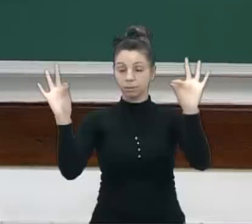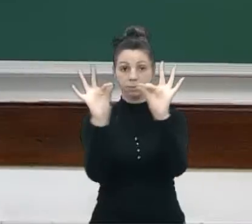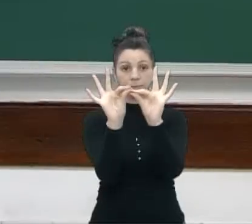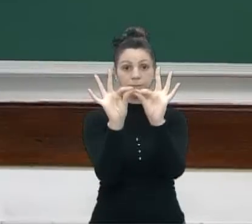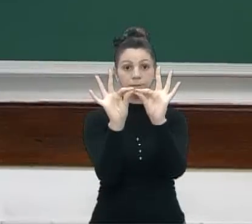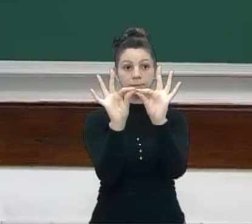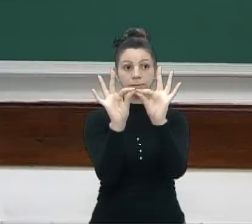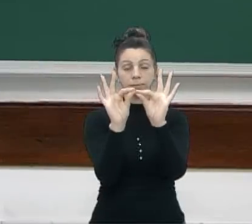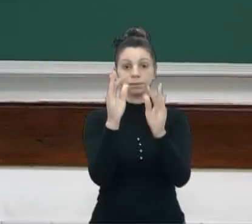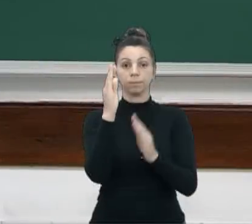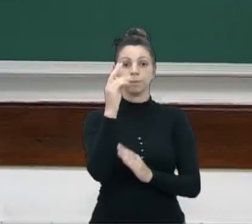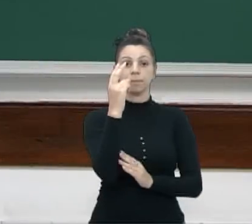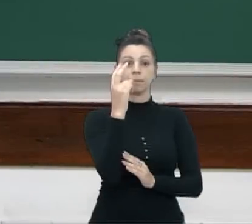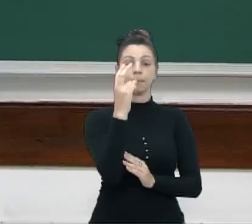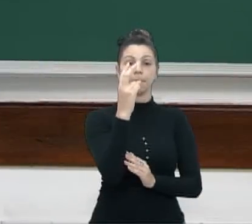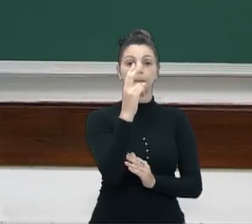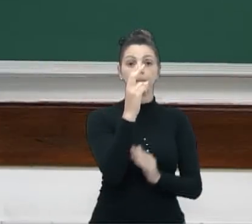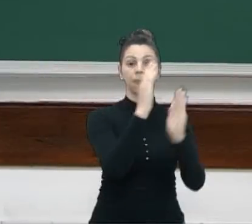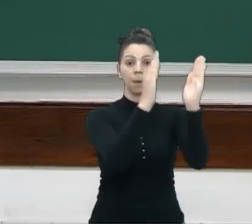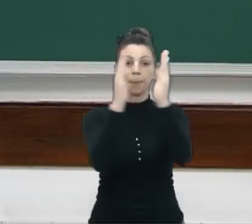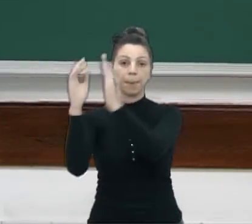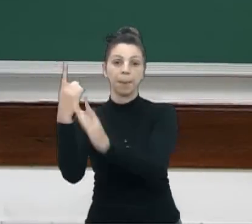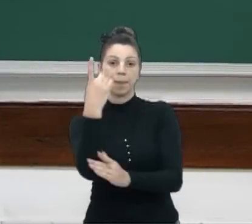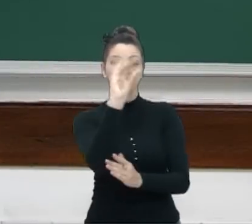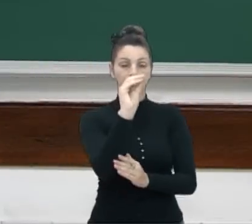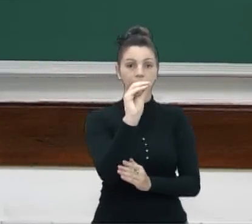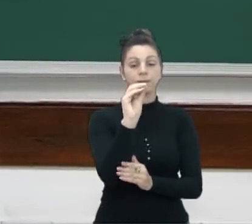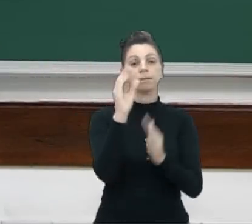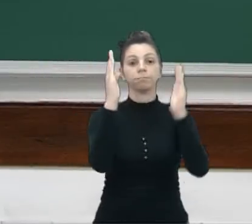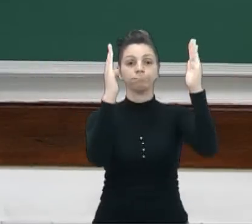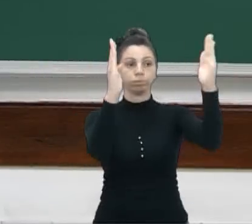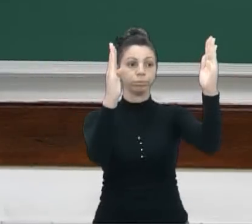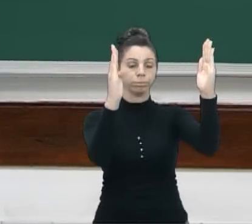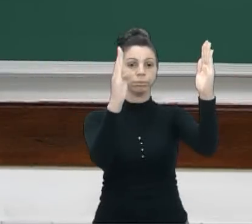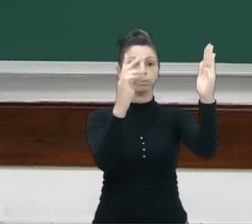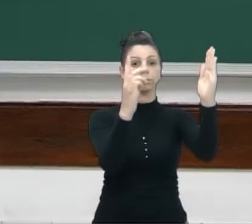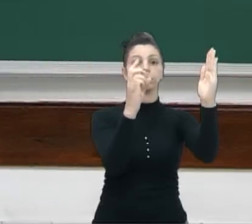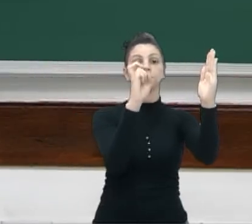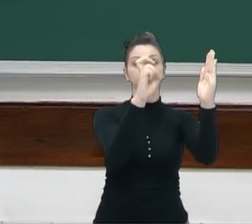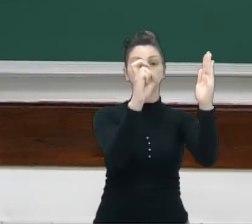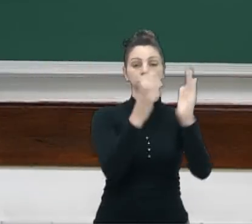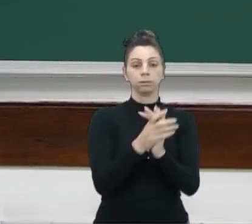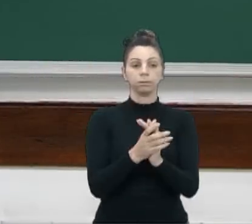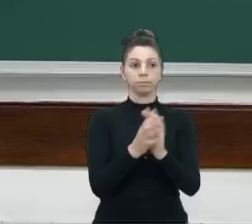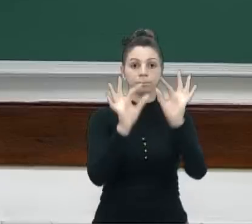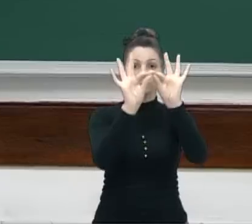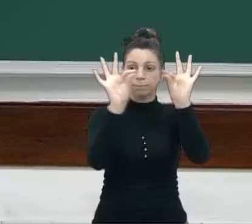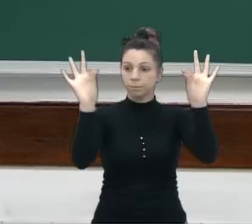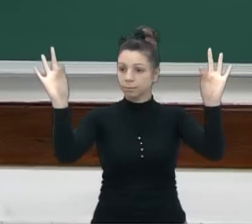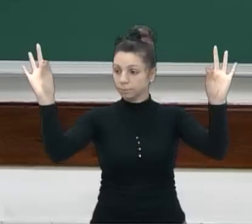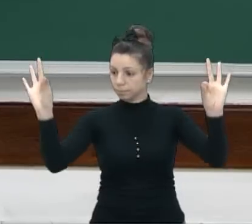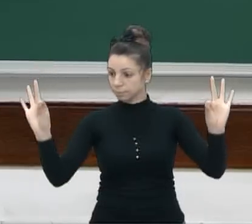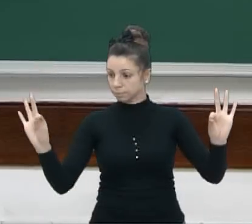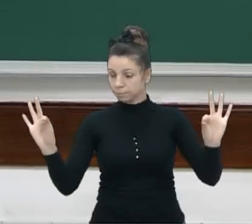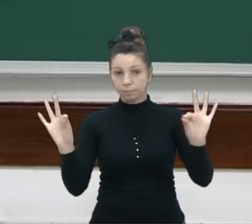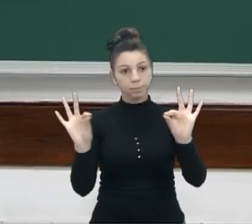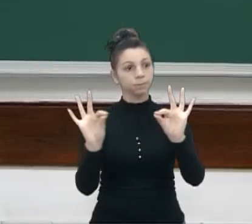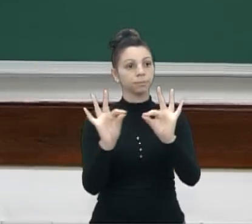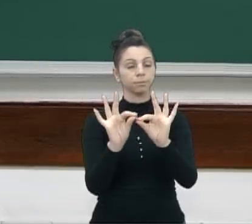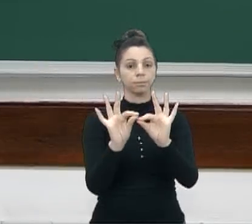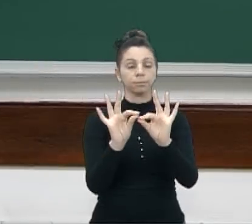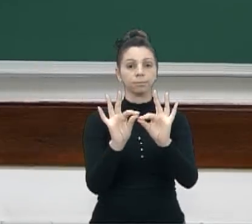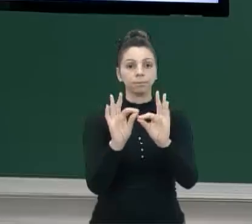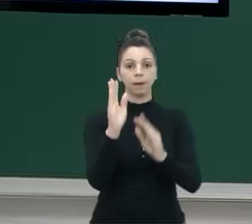considerei 5. Peguei um terceiro retângulo do mesmo tamanho, dividi em 2 e considerei uma.